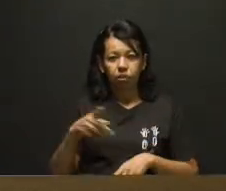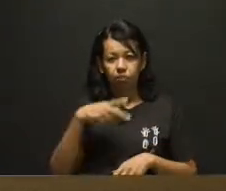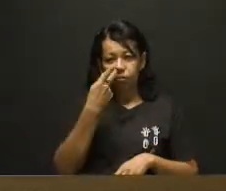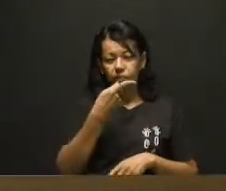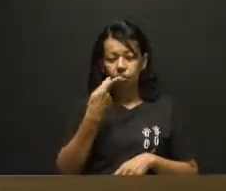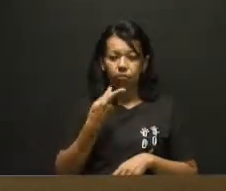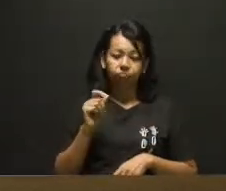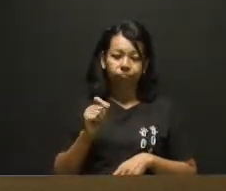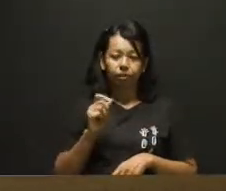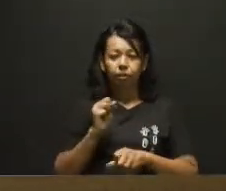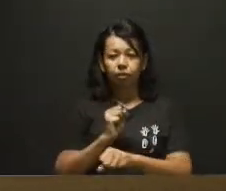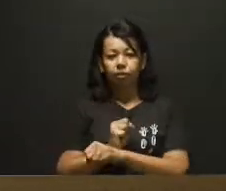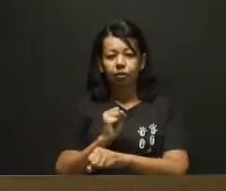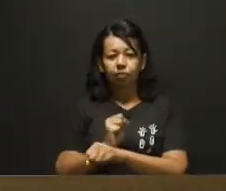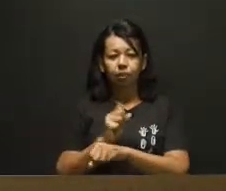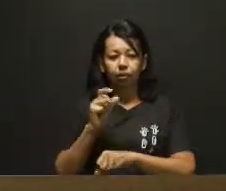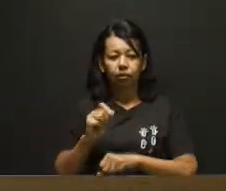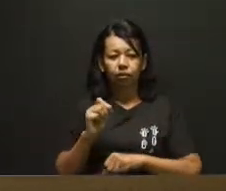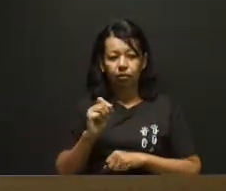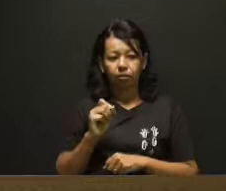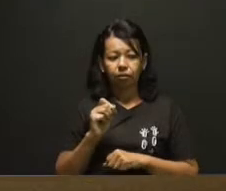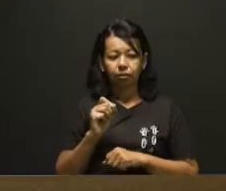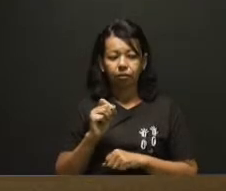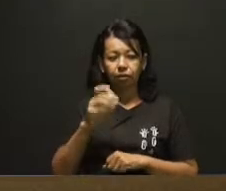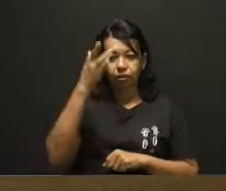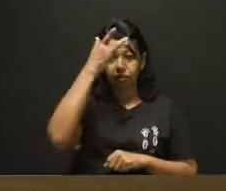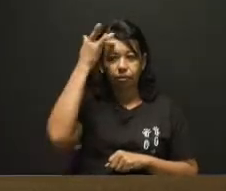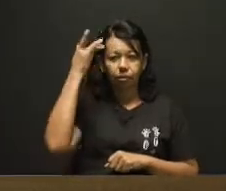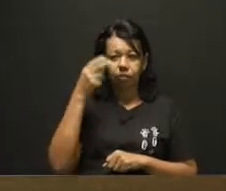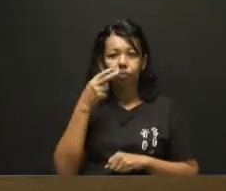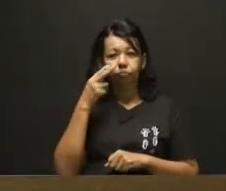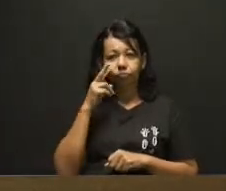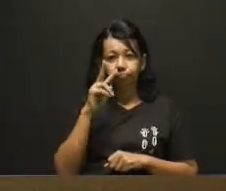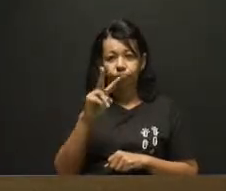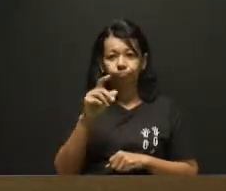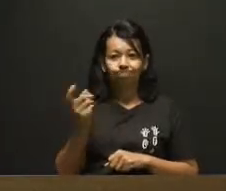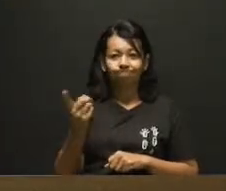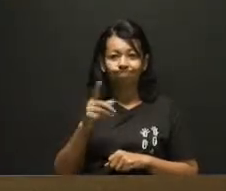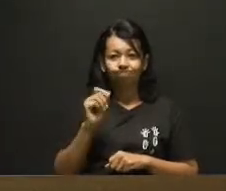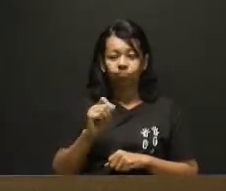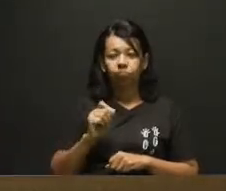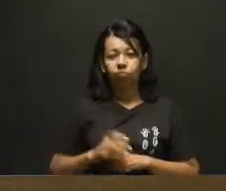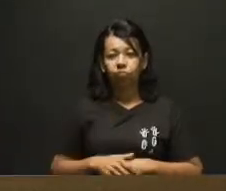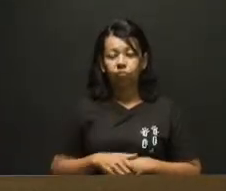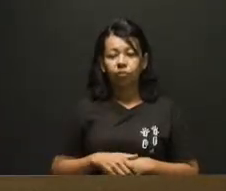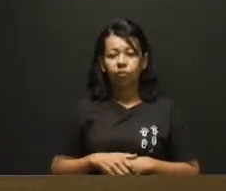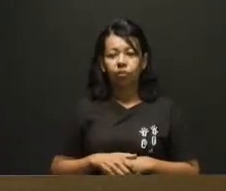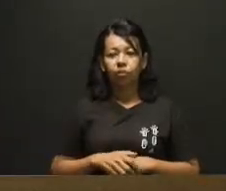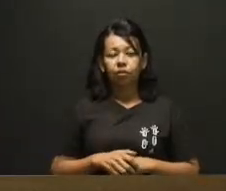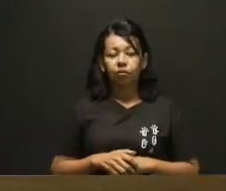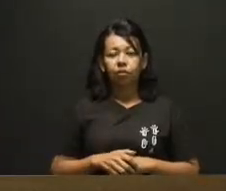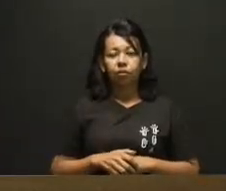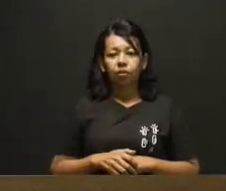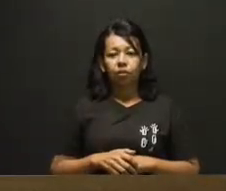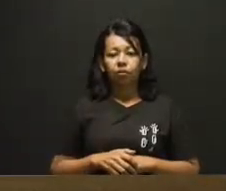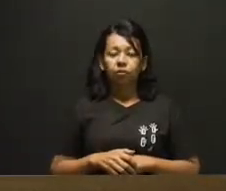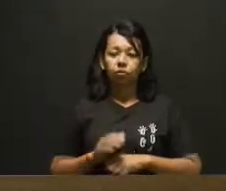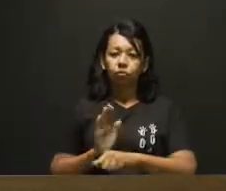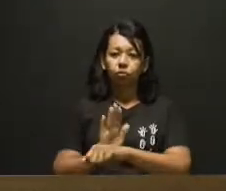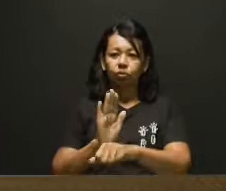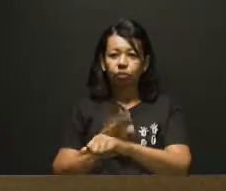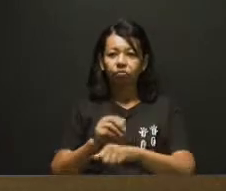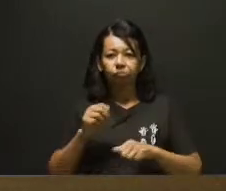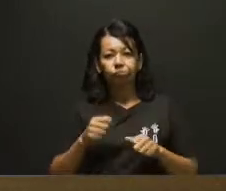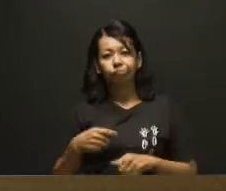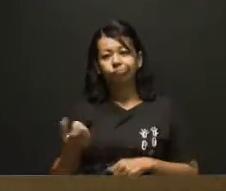sobre isso espero que quem sabe né as pessoas que estão ouvindo podem possam estar colaborando ajudando de alguma